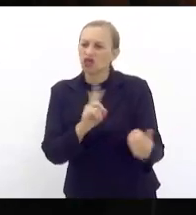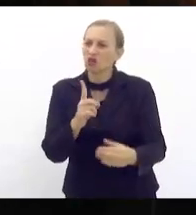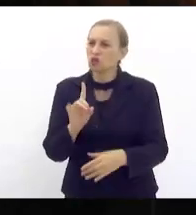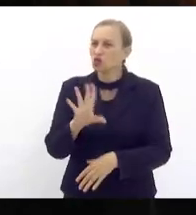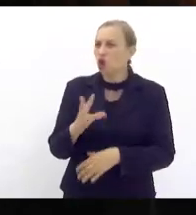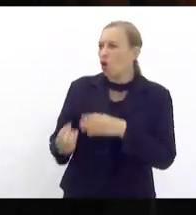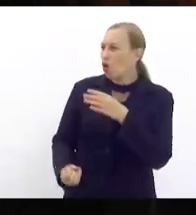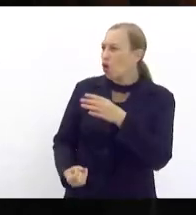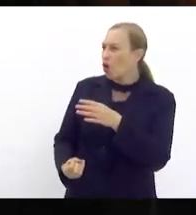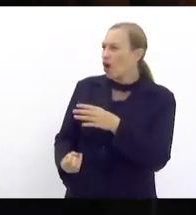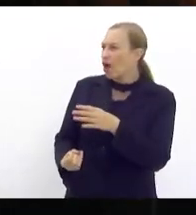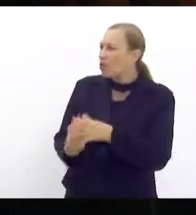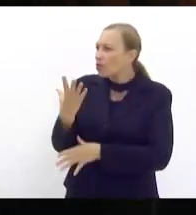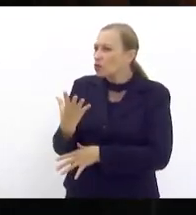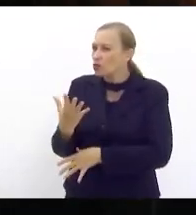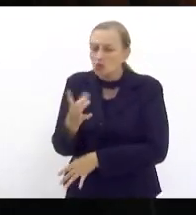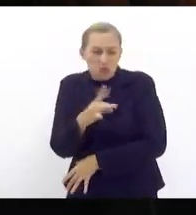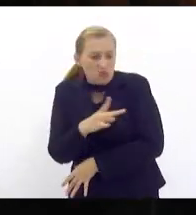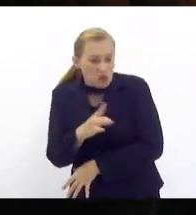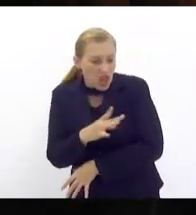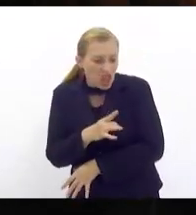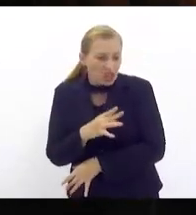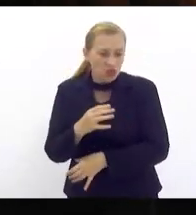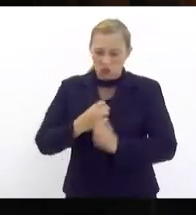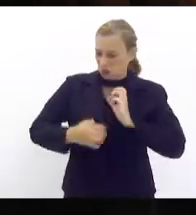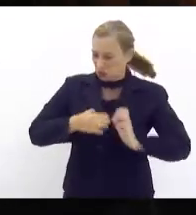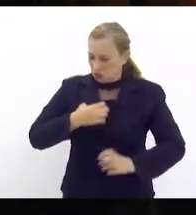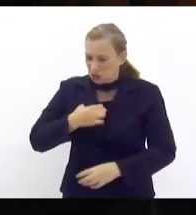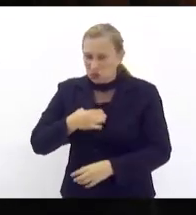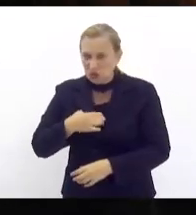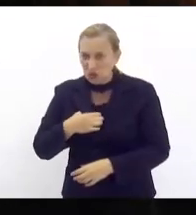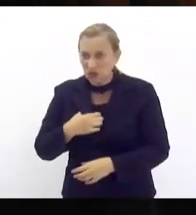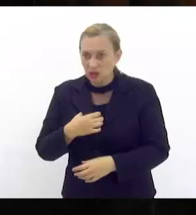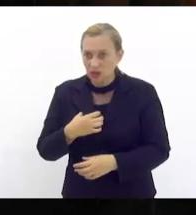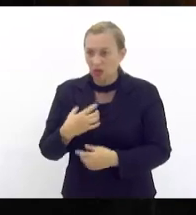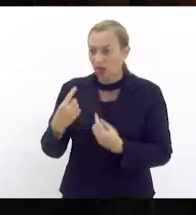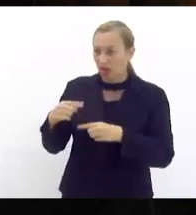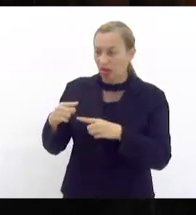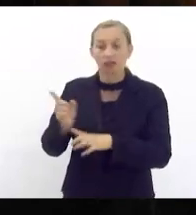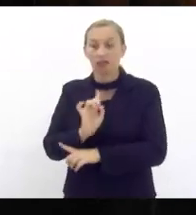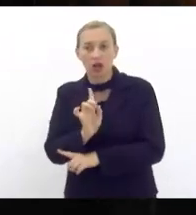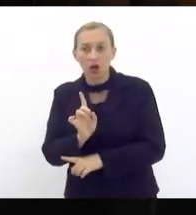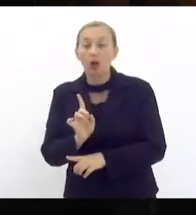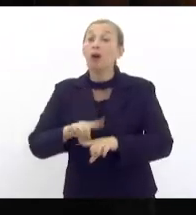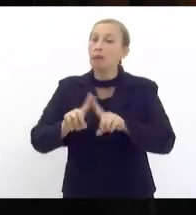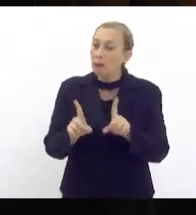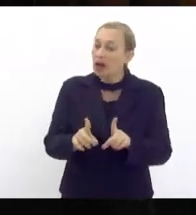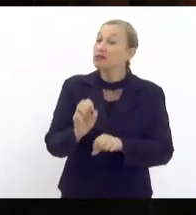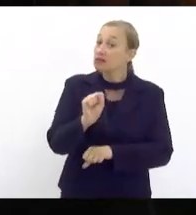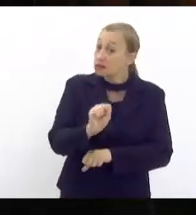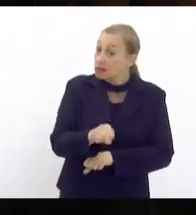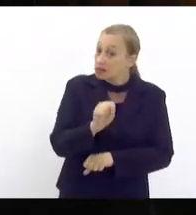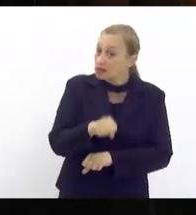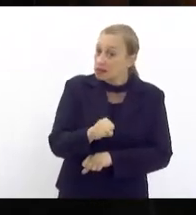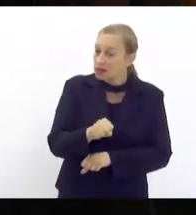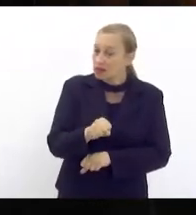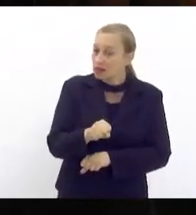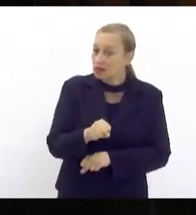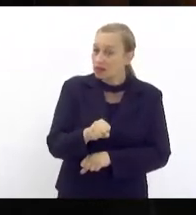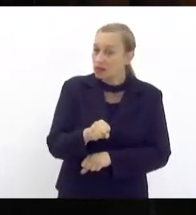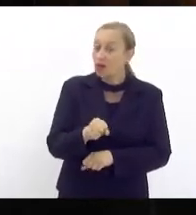uma lógica do Ódio do medo da ameaça das intimidações mas reproduzir sim a